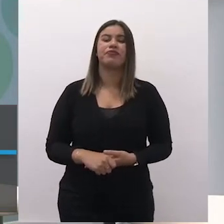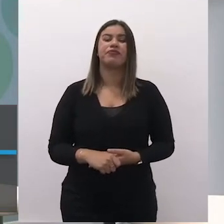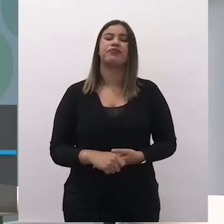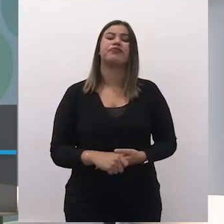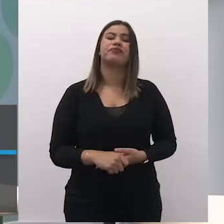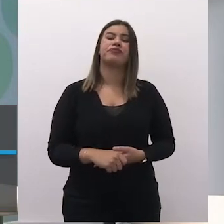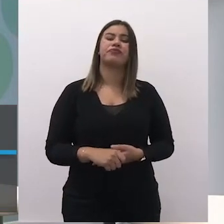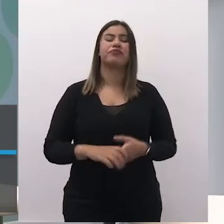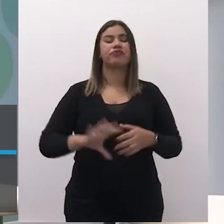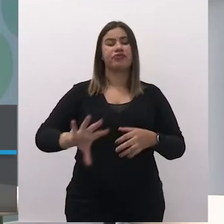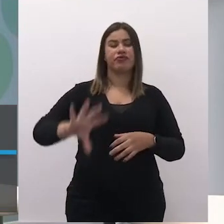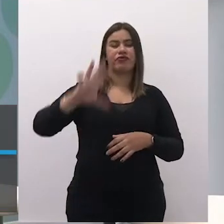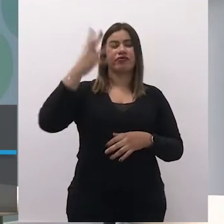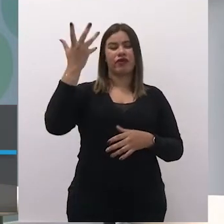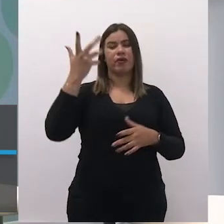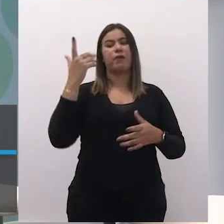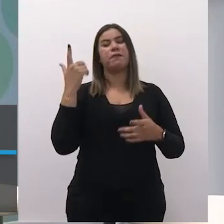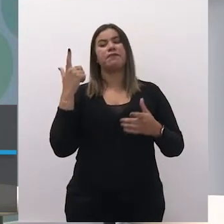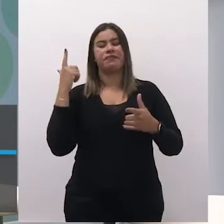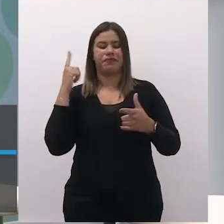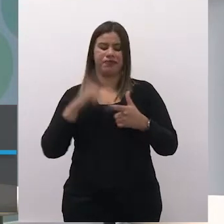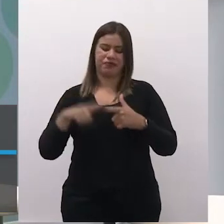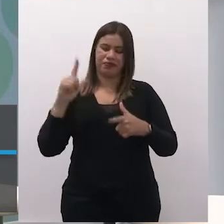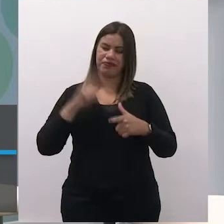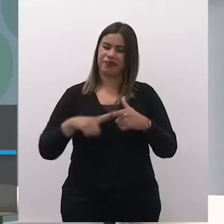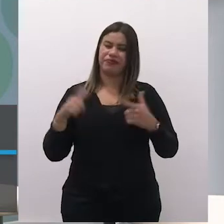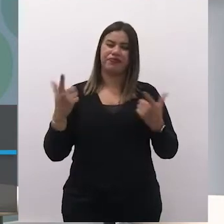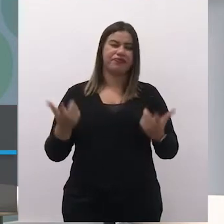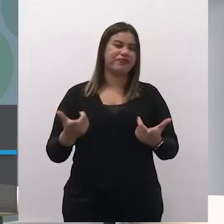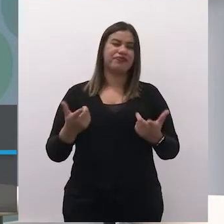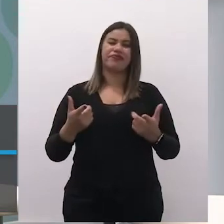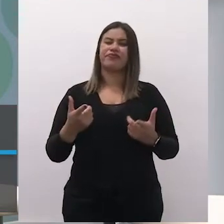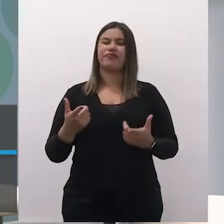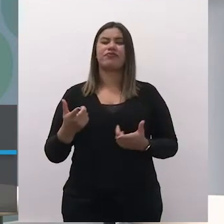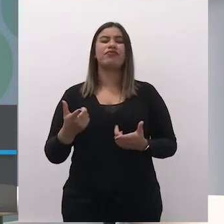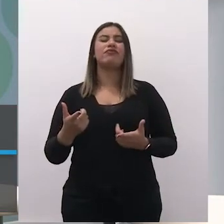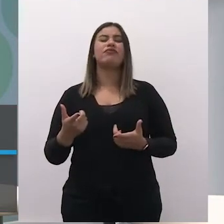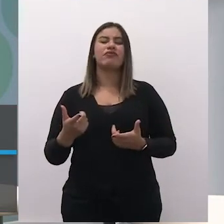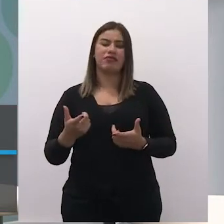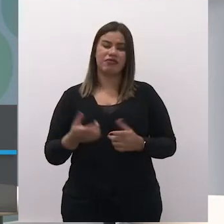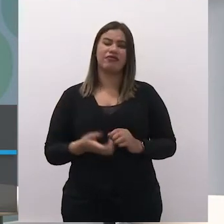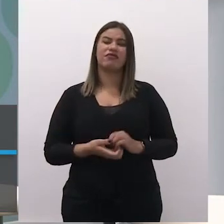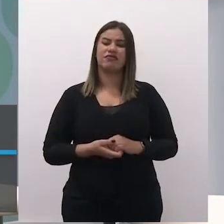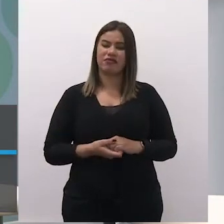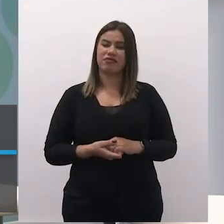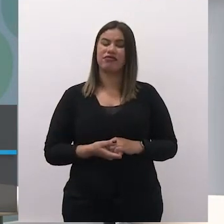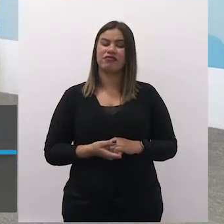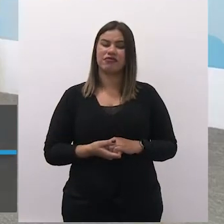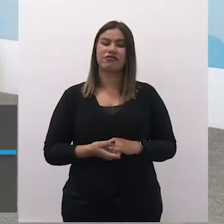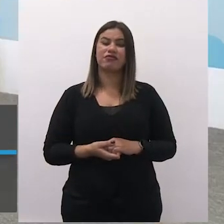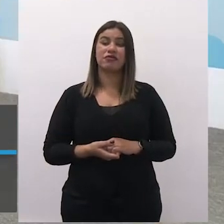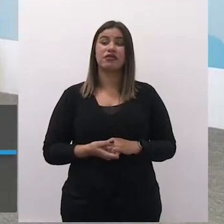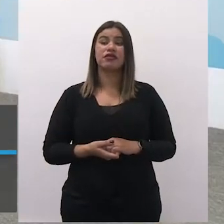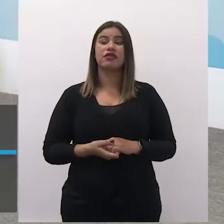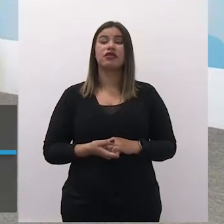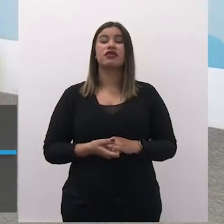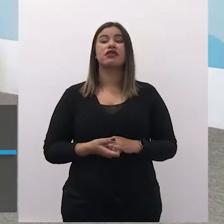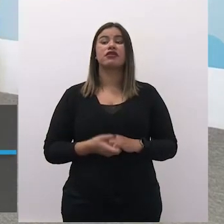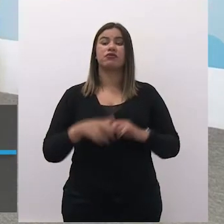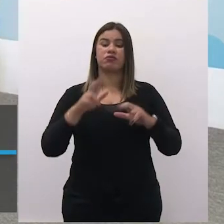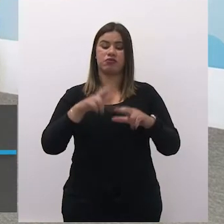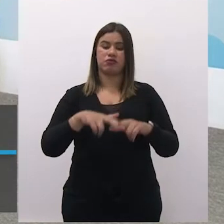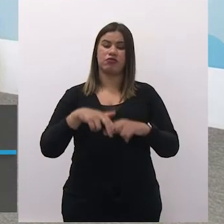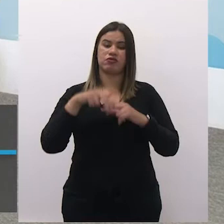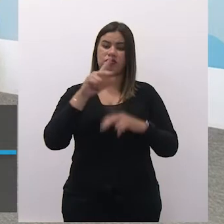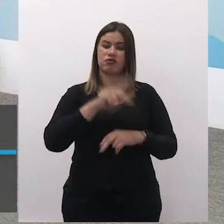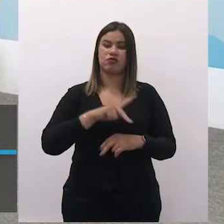de conflitos, diante de muitas problemáticas. Sim, é aí que o professor entra,